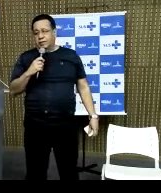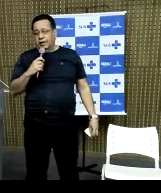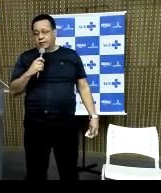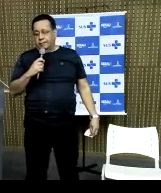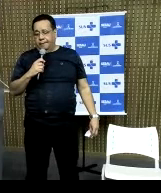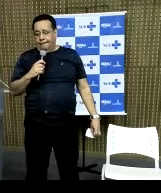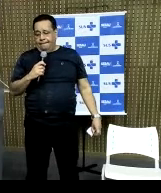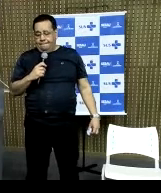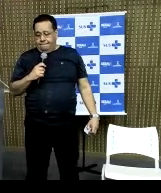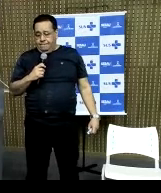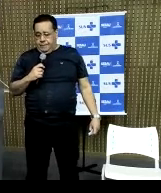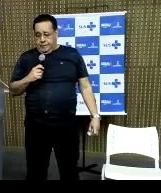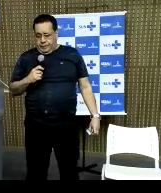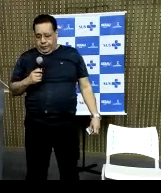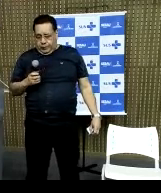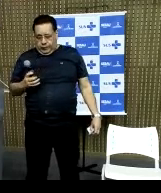bom trabalho.